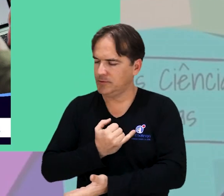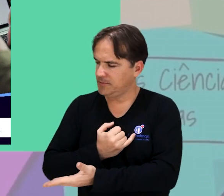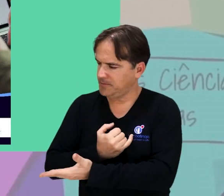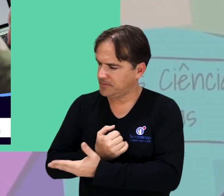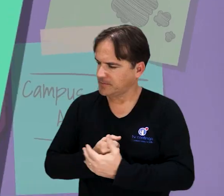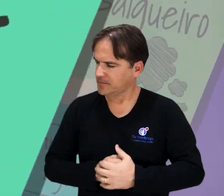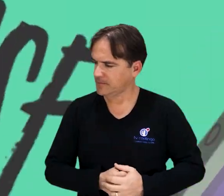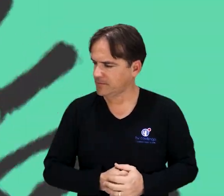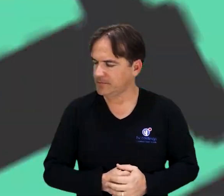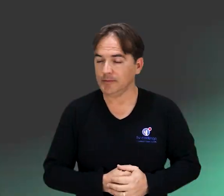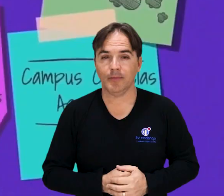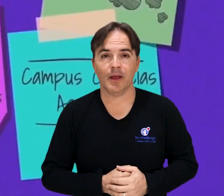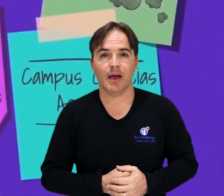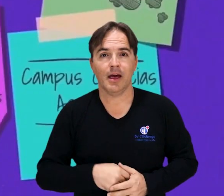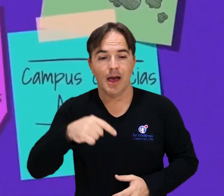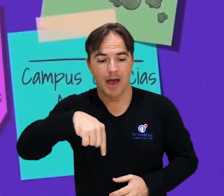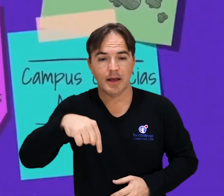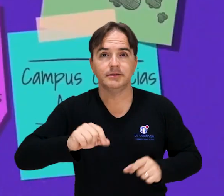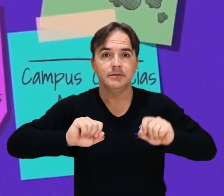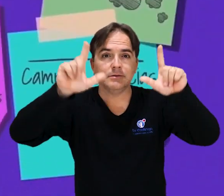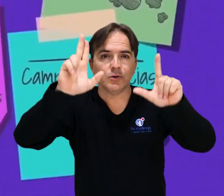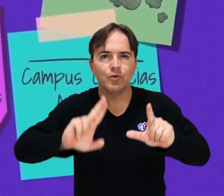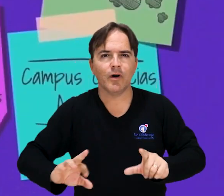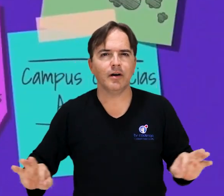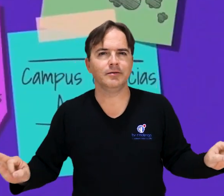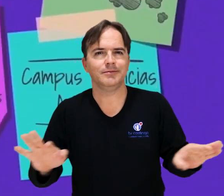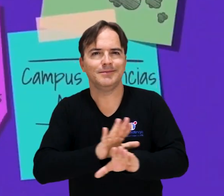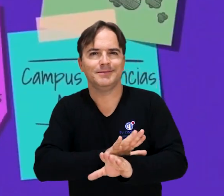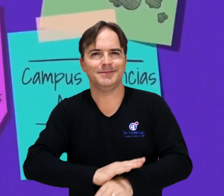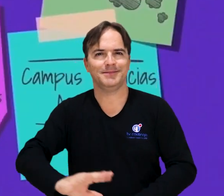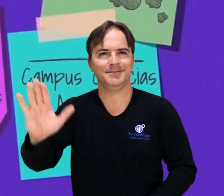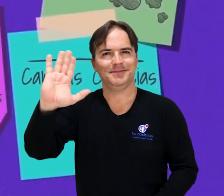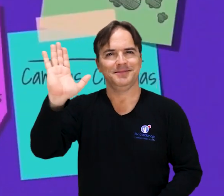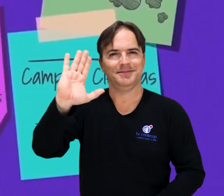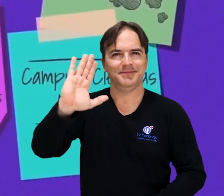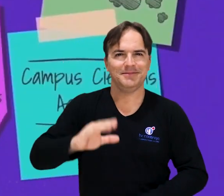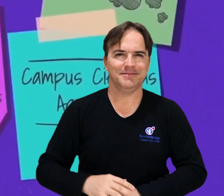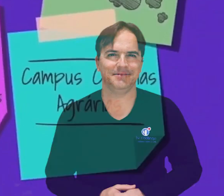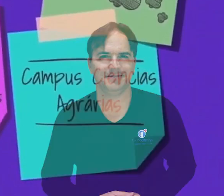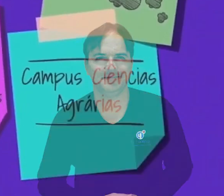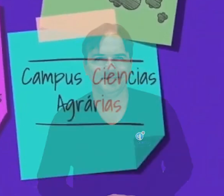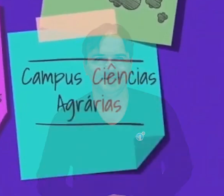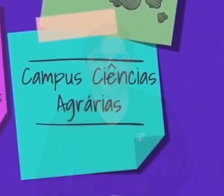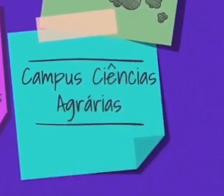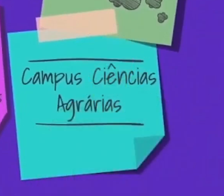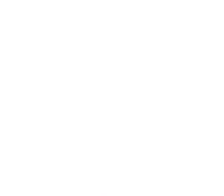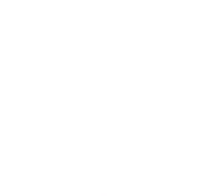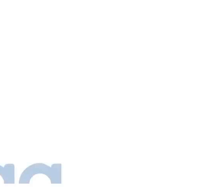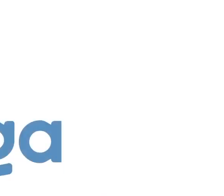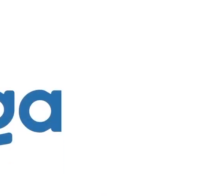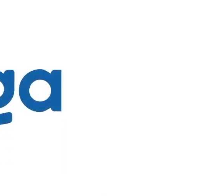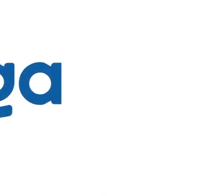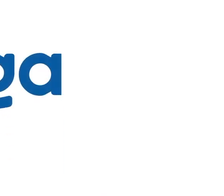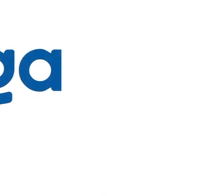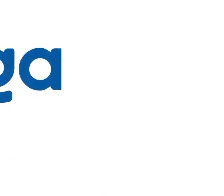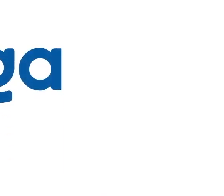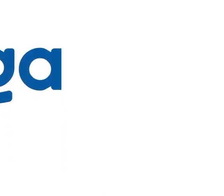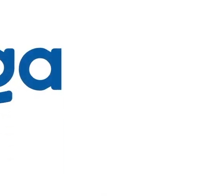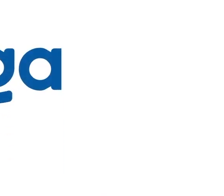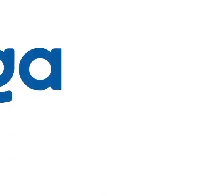instagram@preserve.jr essa edição do Se Liga por aqui até a próxima